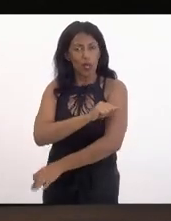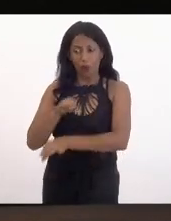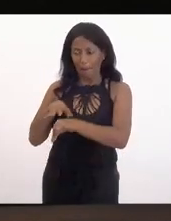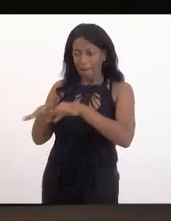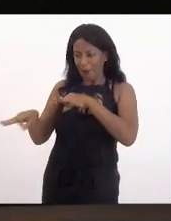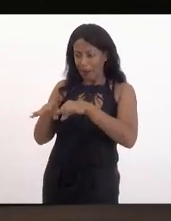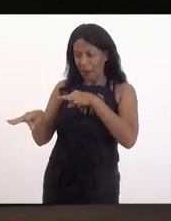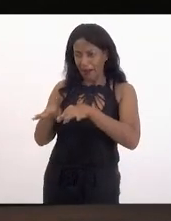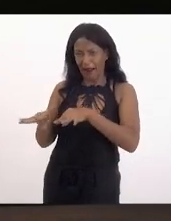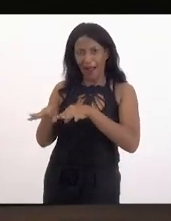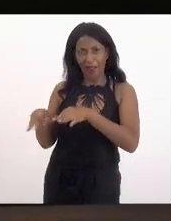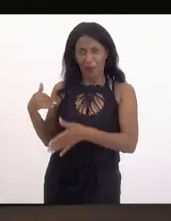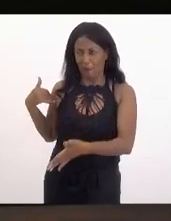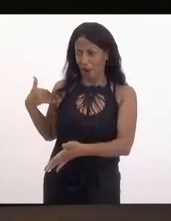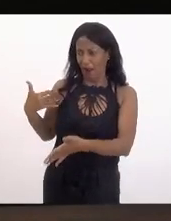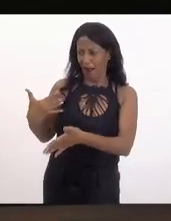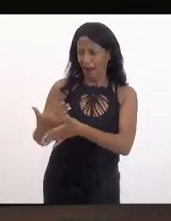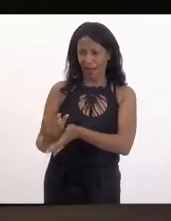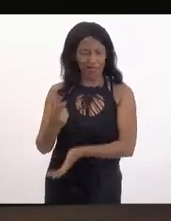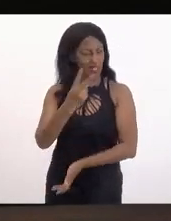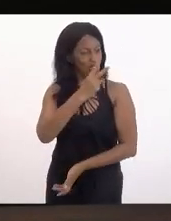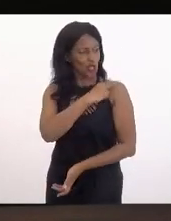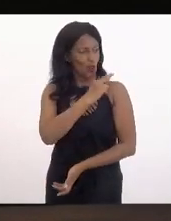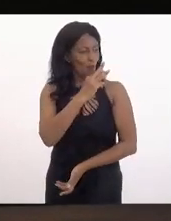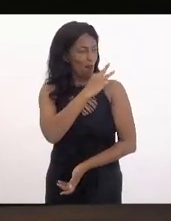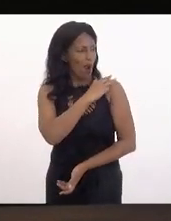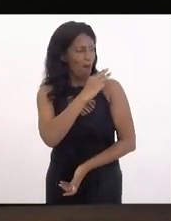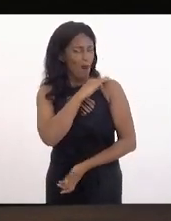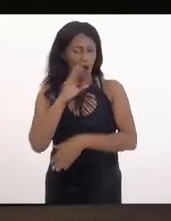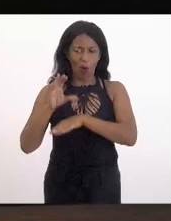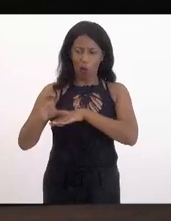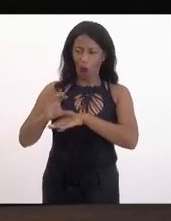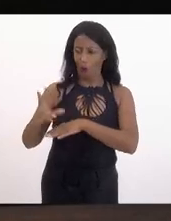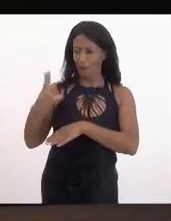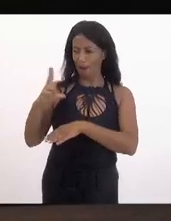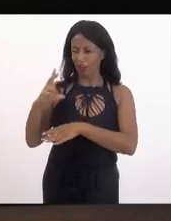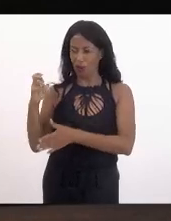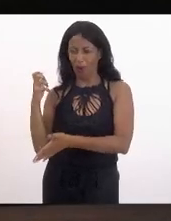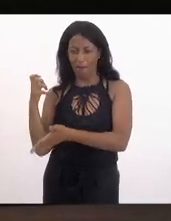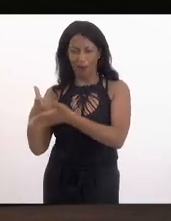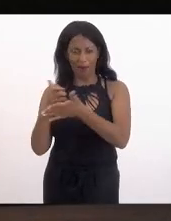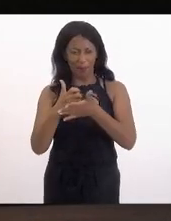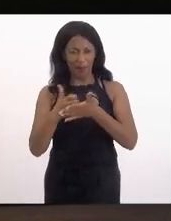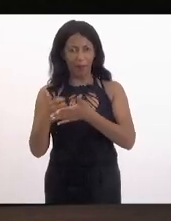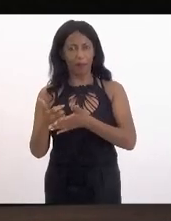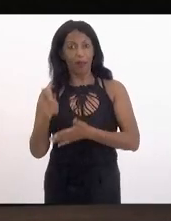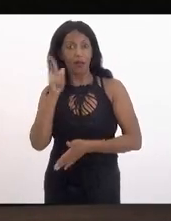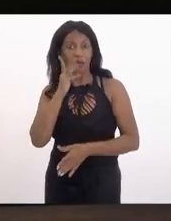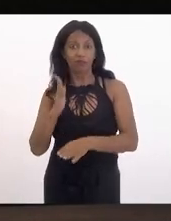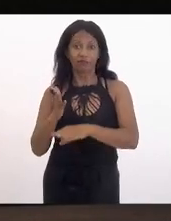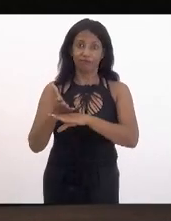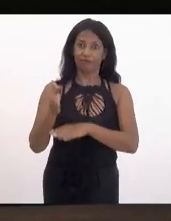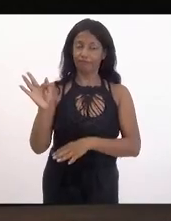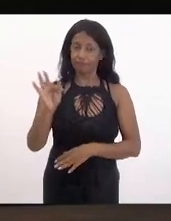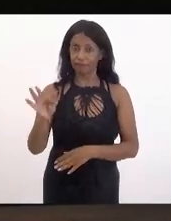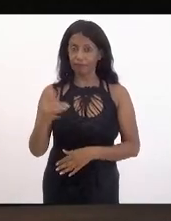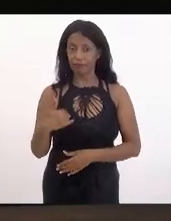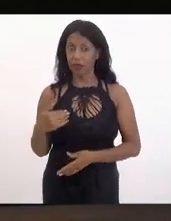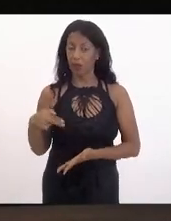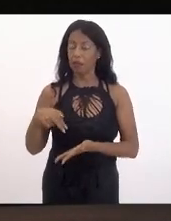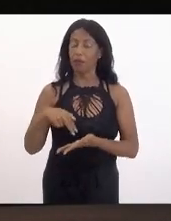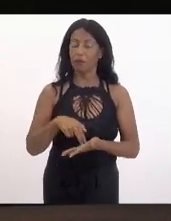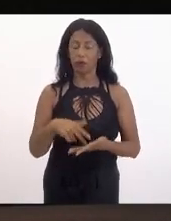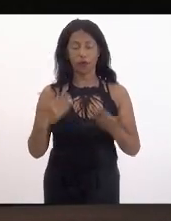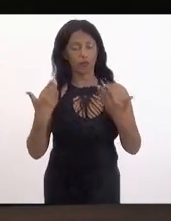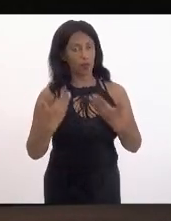preparados e passar por segundo grau os em particular e conseguir ingressar numa faculdade então o meu